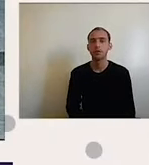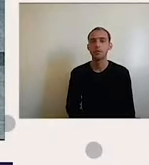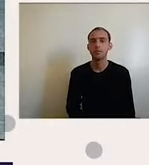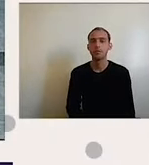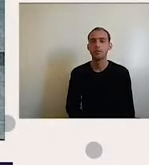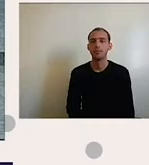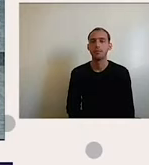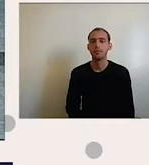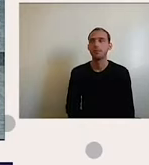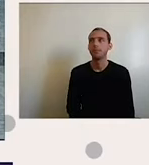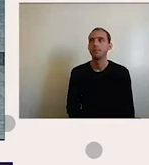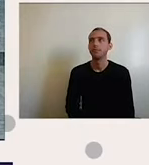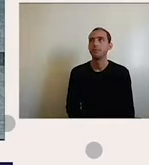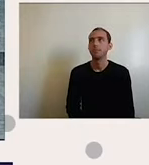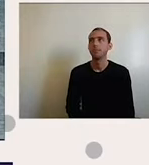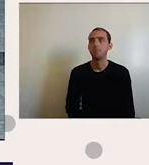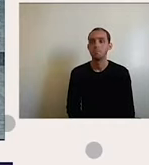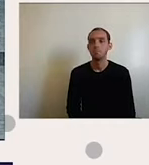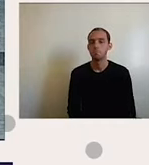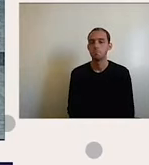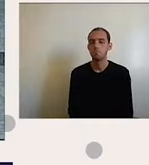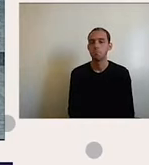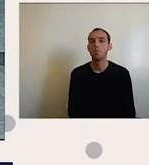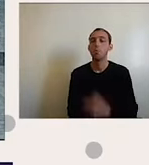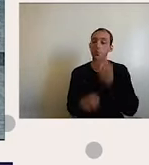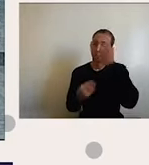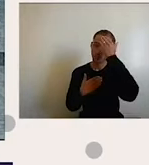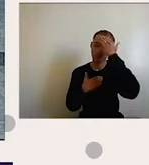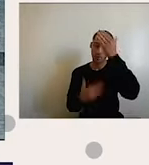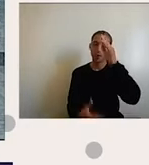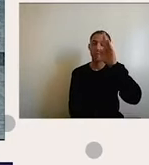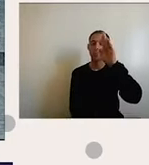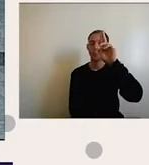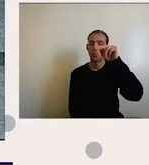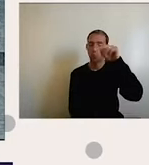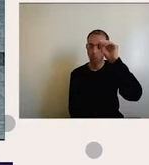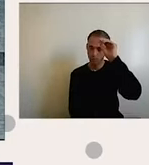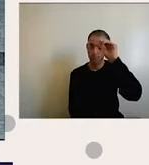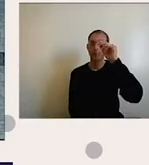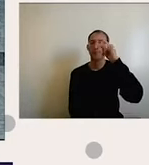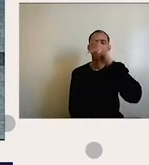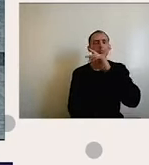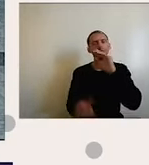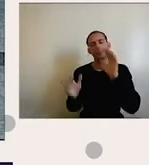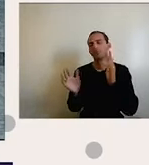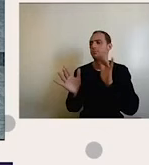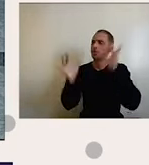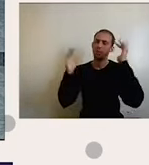Muito obrigado, Bruno, pela sua brilhante exposição, sobretudo dentro do tempo.